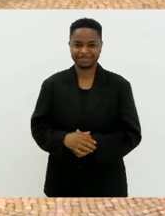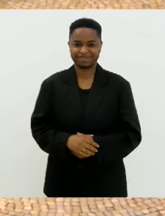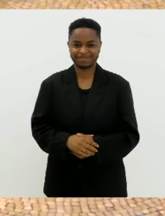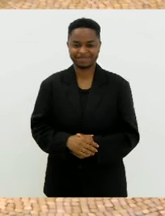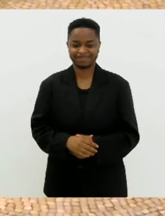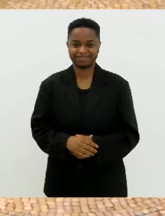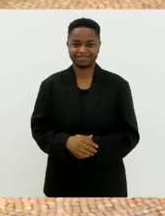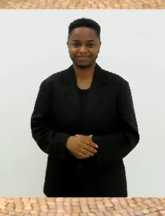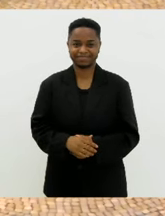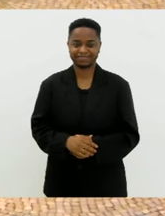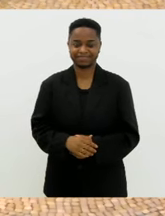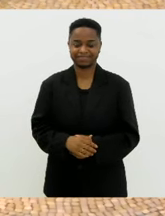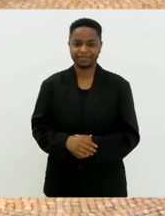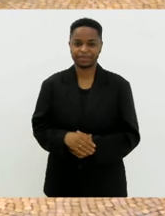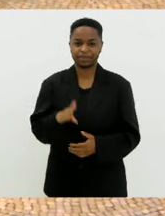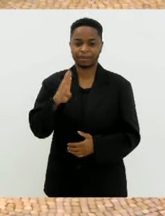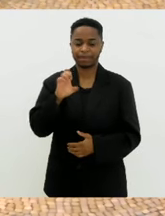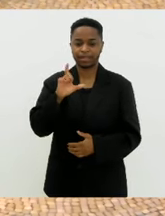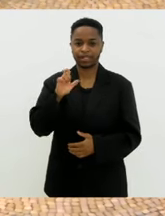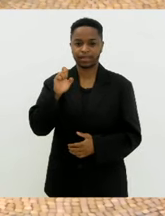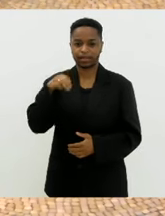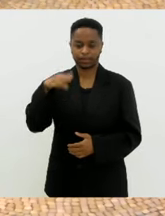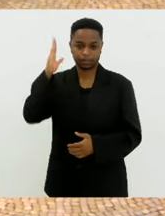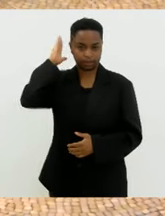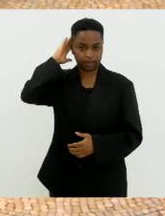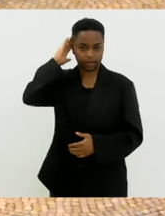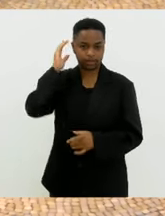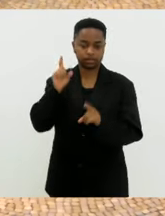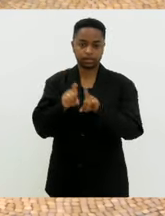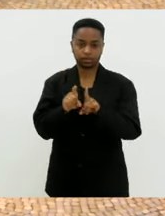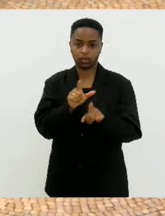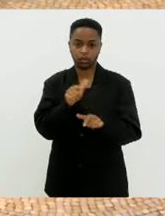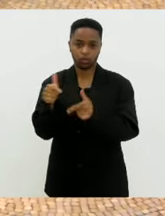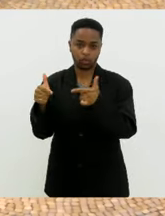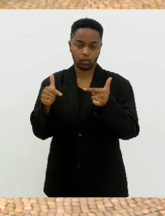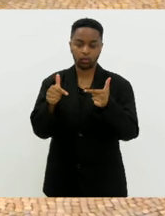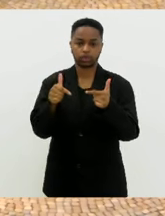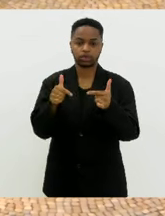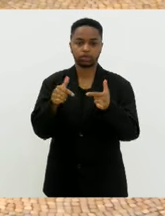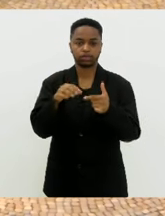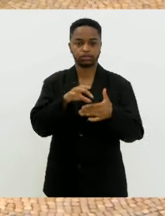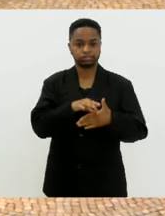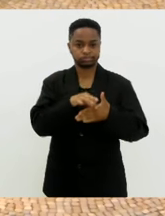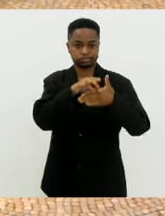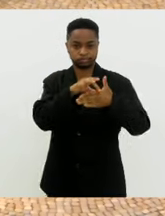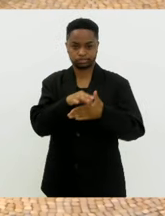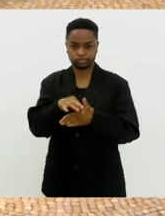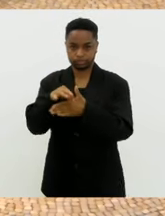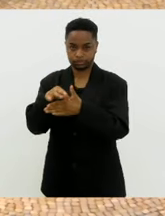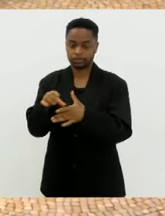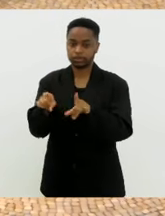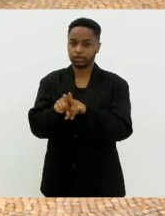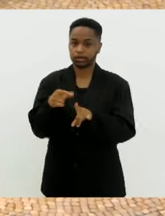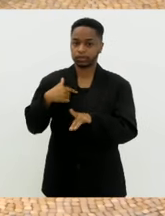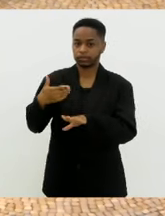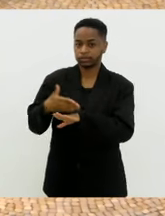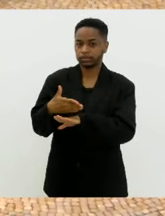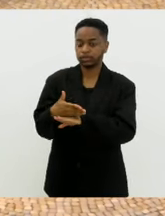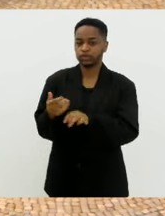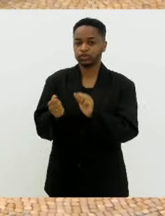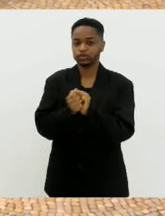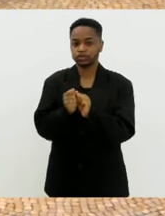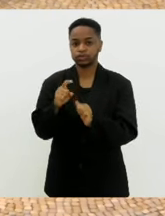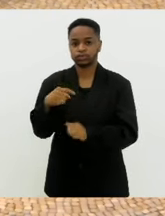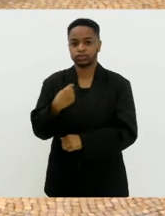de Belém do Pará e outras autoridades. E ali eu estive, juntamente com o nosso colega aqui,